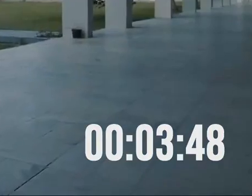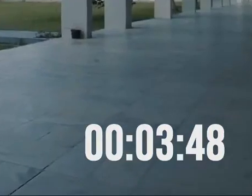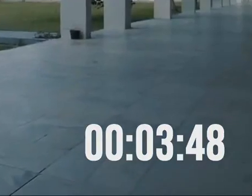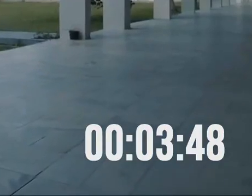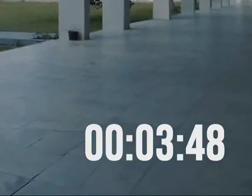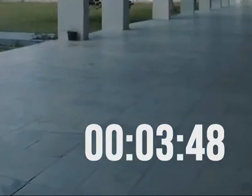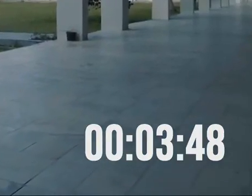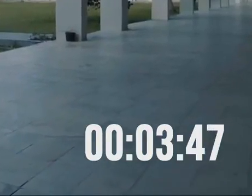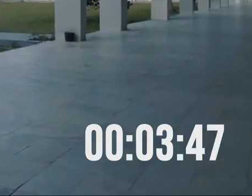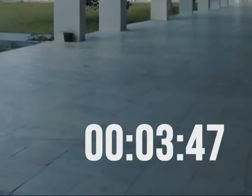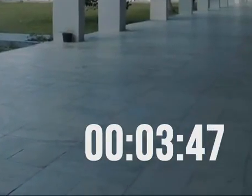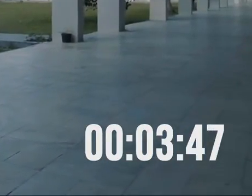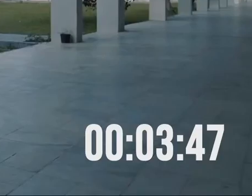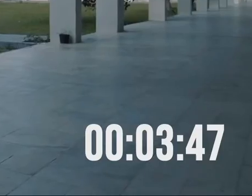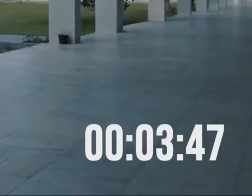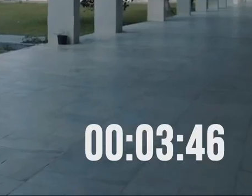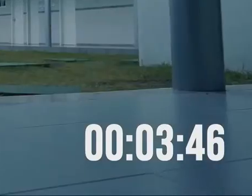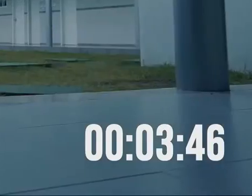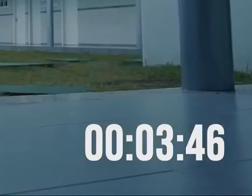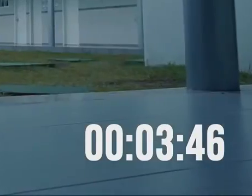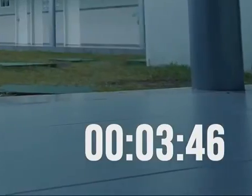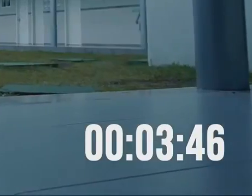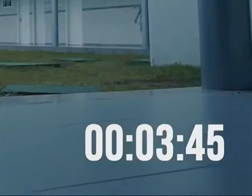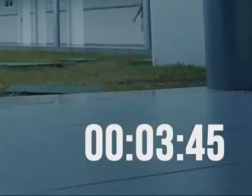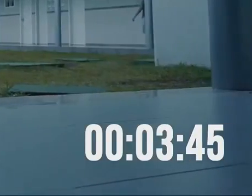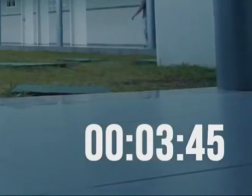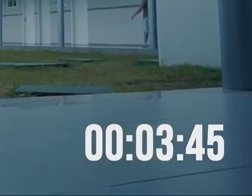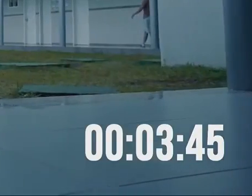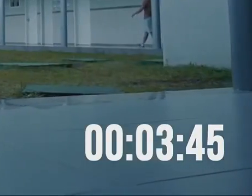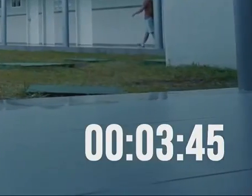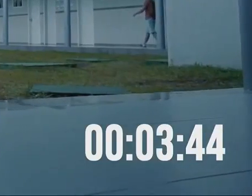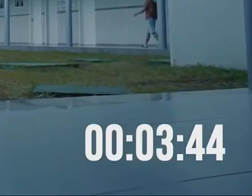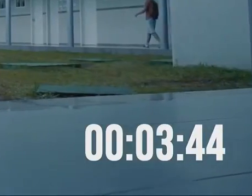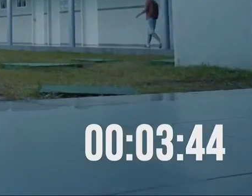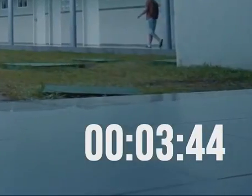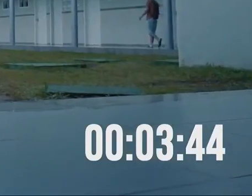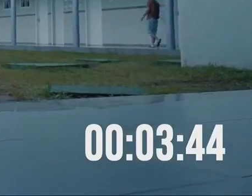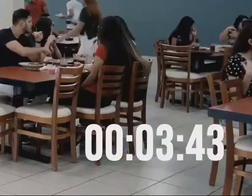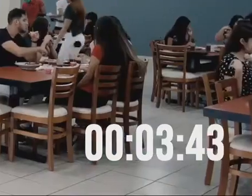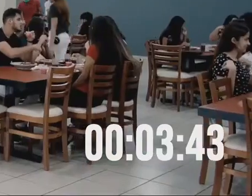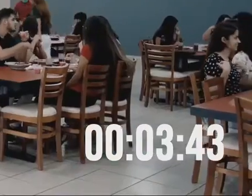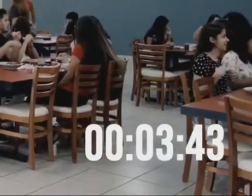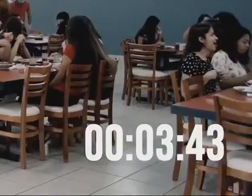e monitores para cada residencial, que garantem a segurança e o cuidado dos alunos.